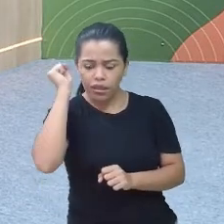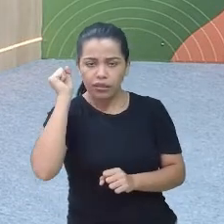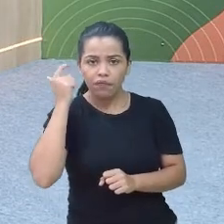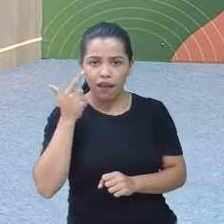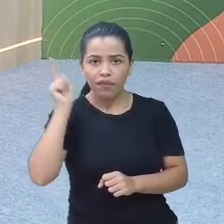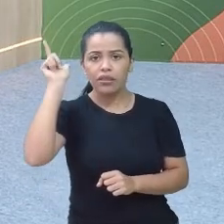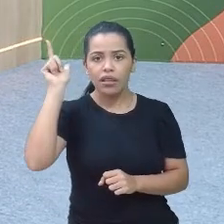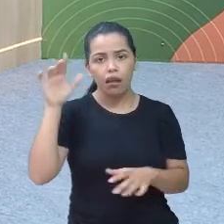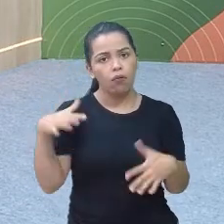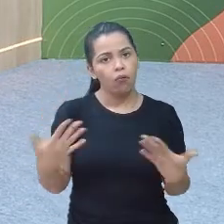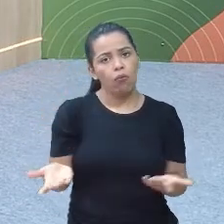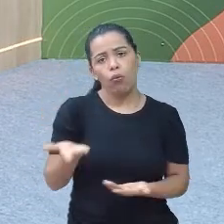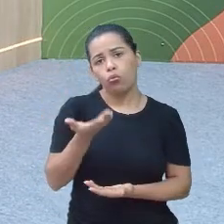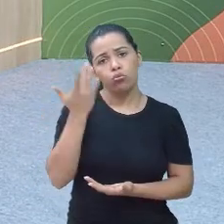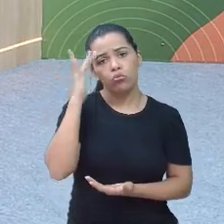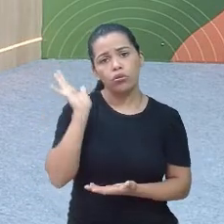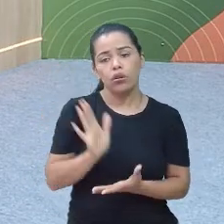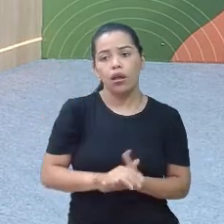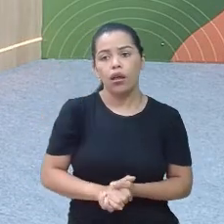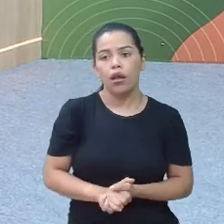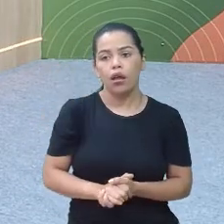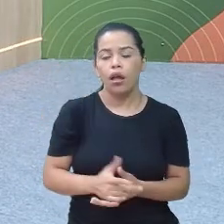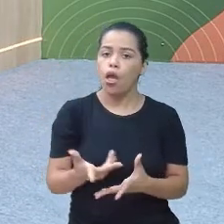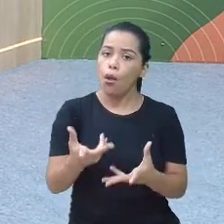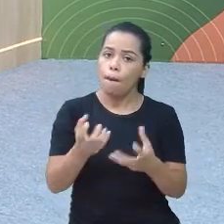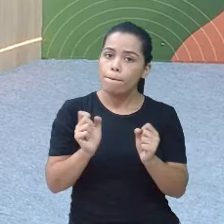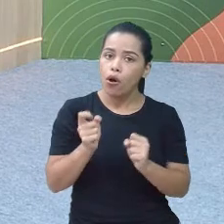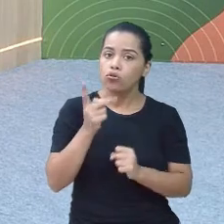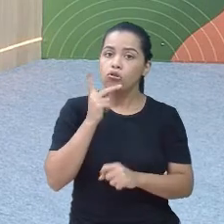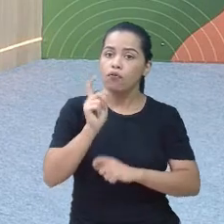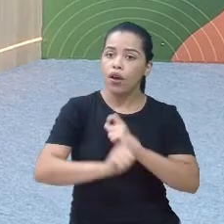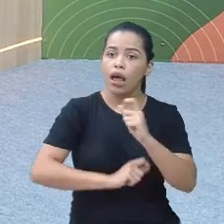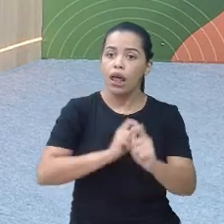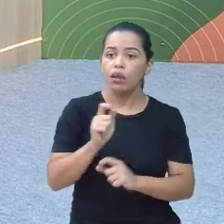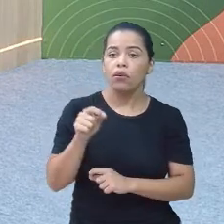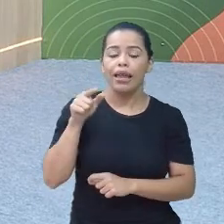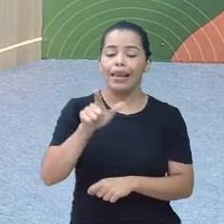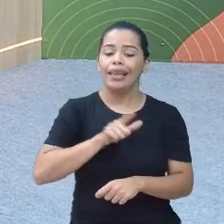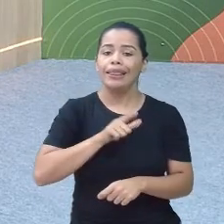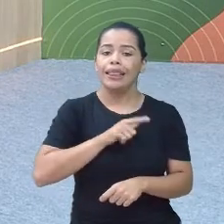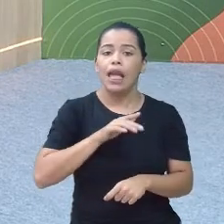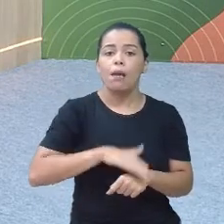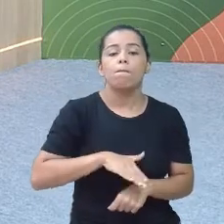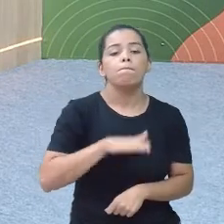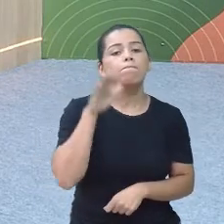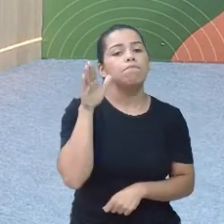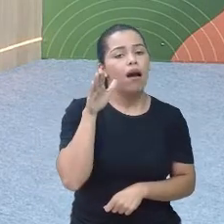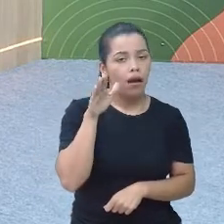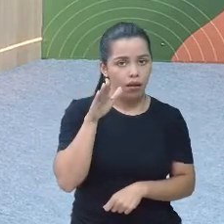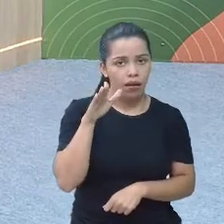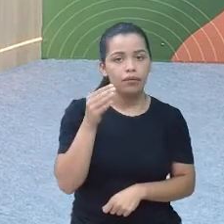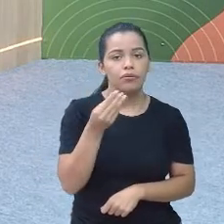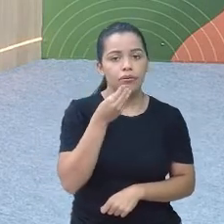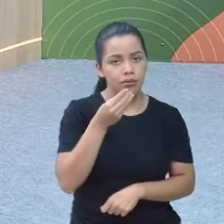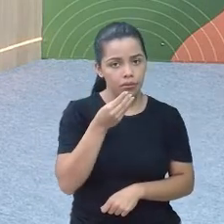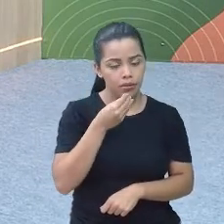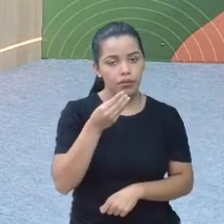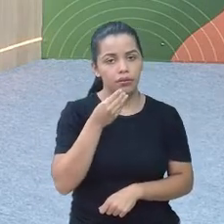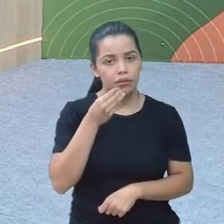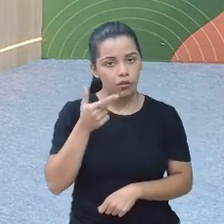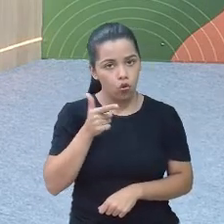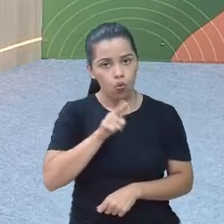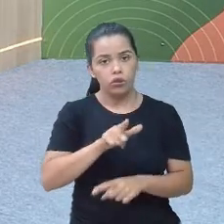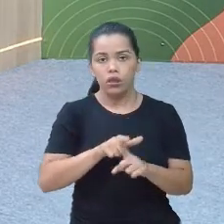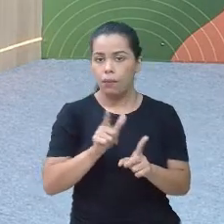dessa partida, tá certo? Eu poderia dizer que ele simplesmente tem mais chance de ganhar, mas eu não poderia afirmar